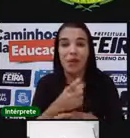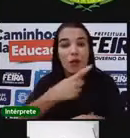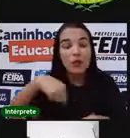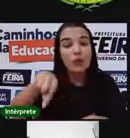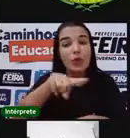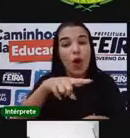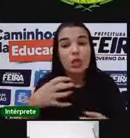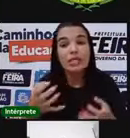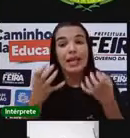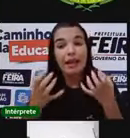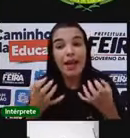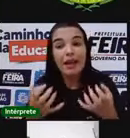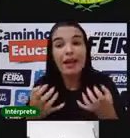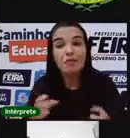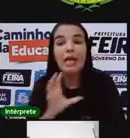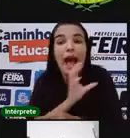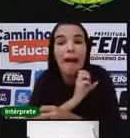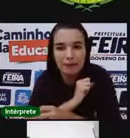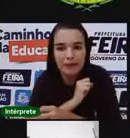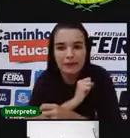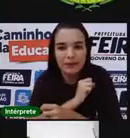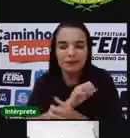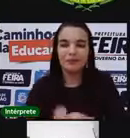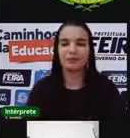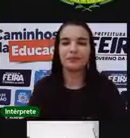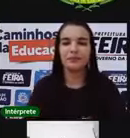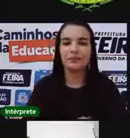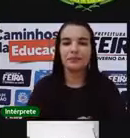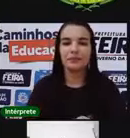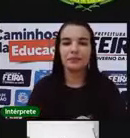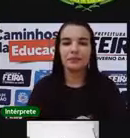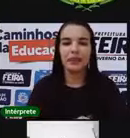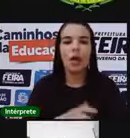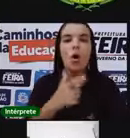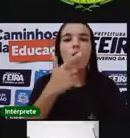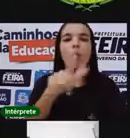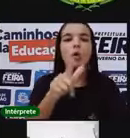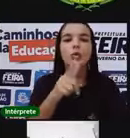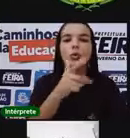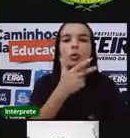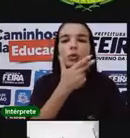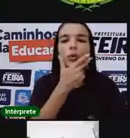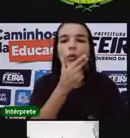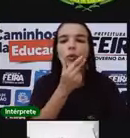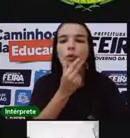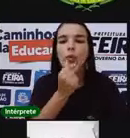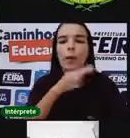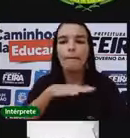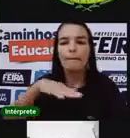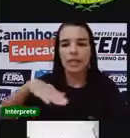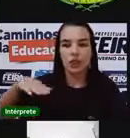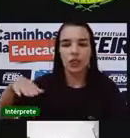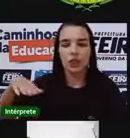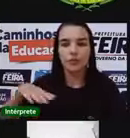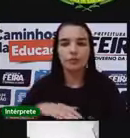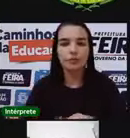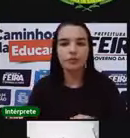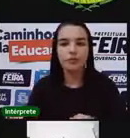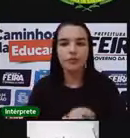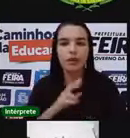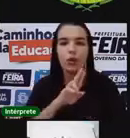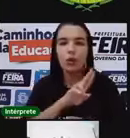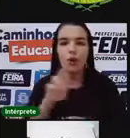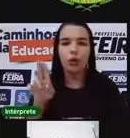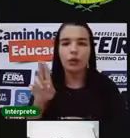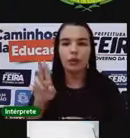menino, ele se intitula Darkness, né? E é bem colonial isso,